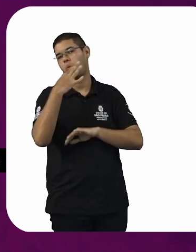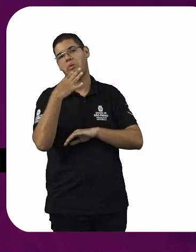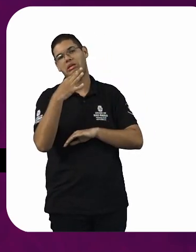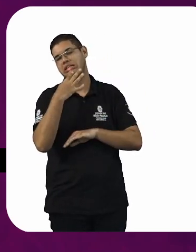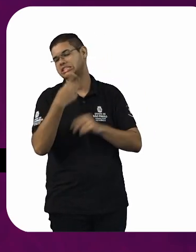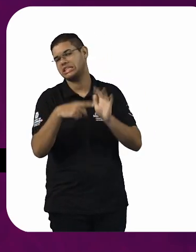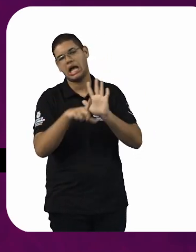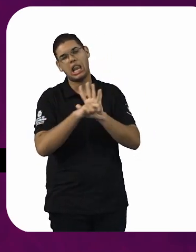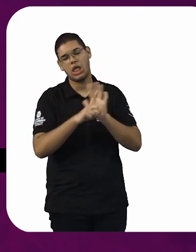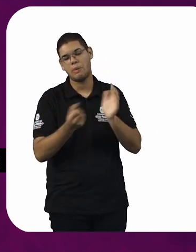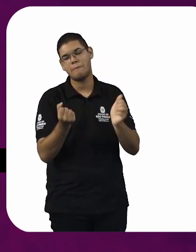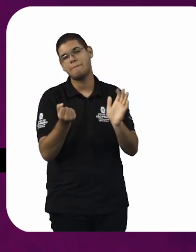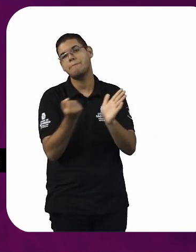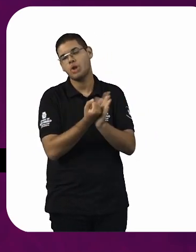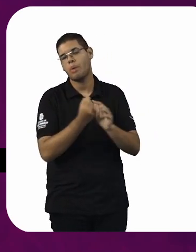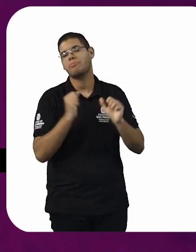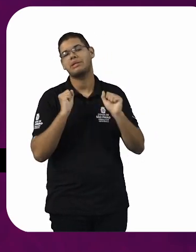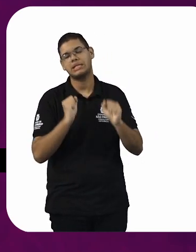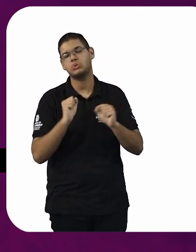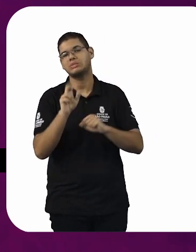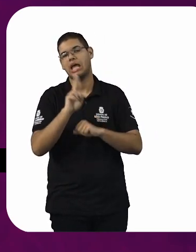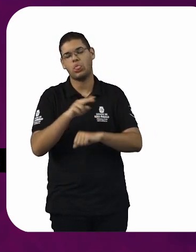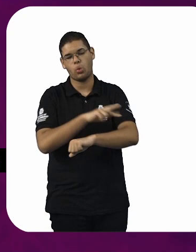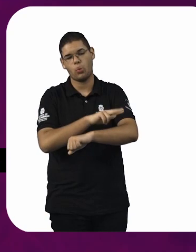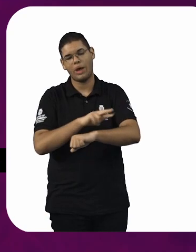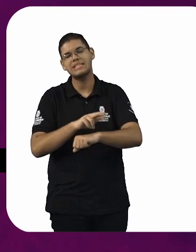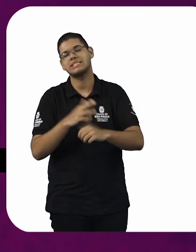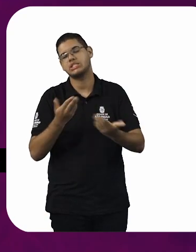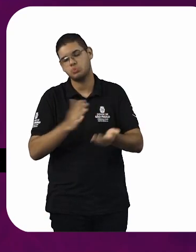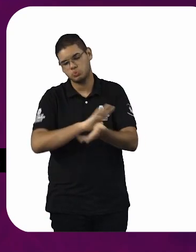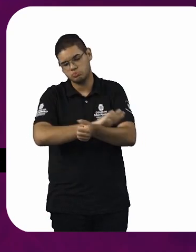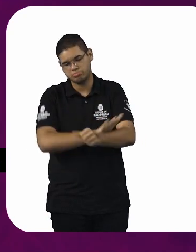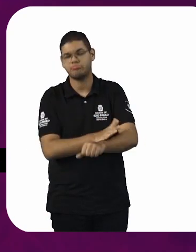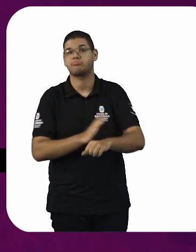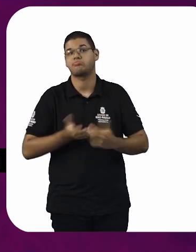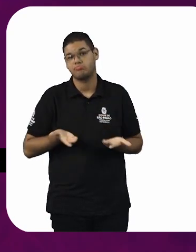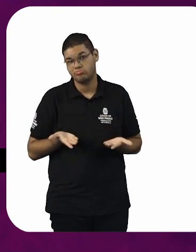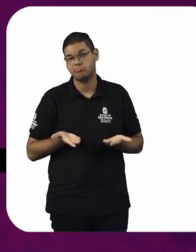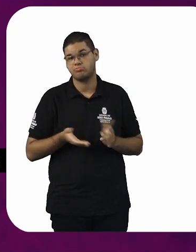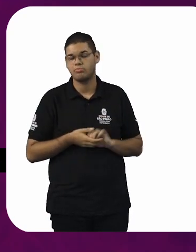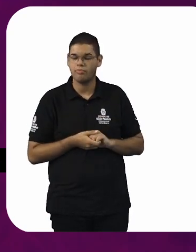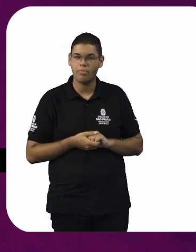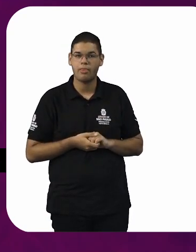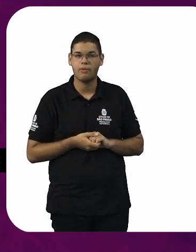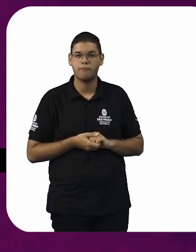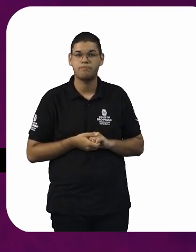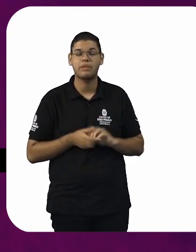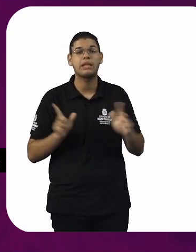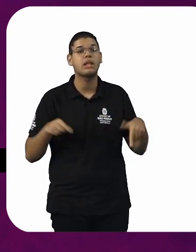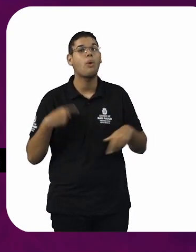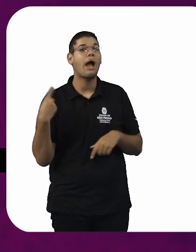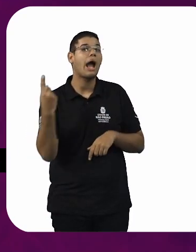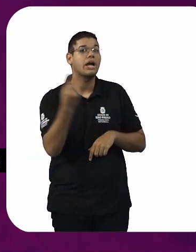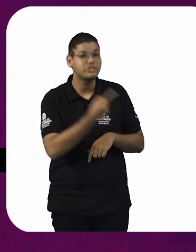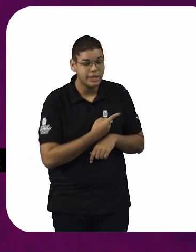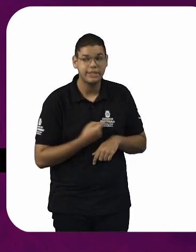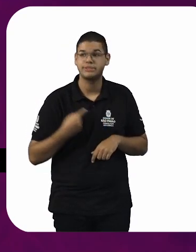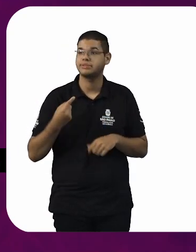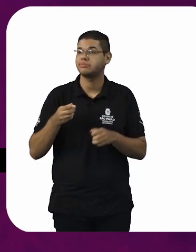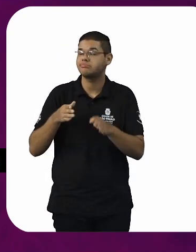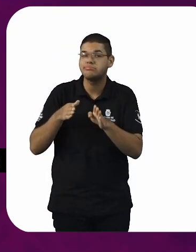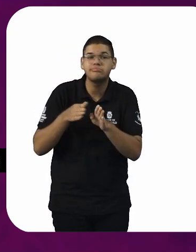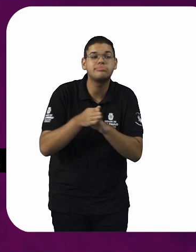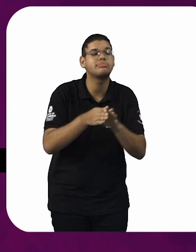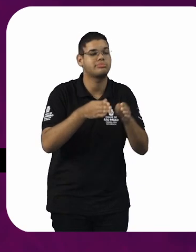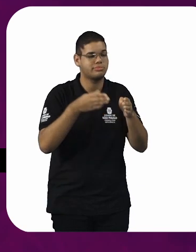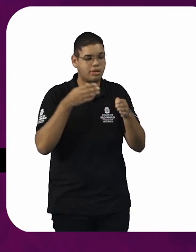racismo. E, então, nós estivemos envolvidos nesse amicus curiae, acompanhamos a comissão